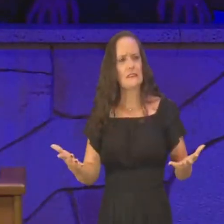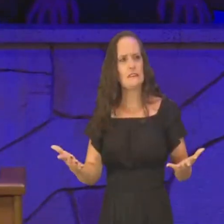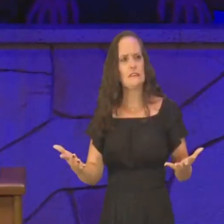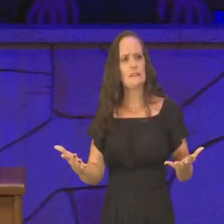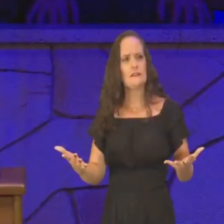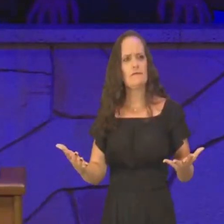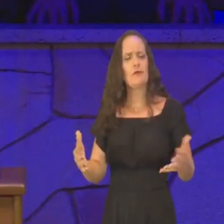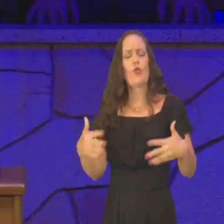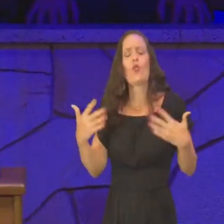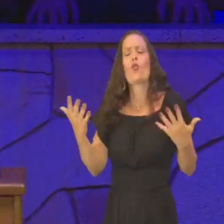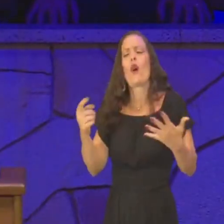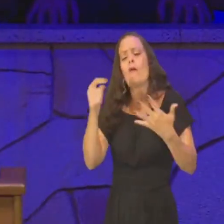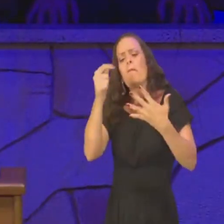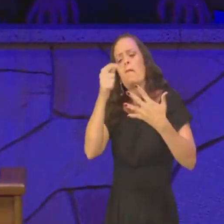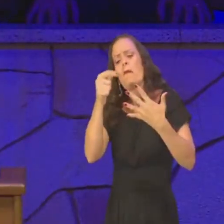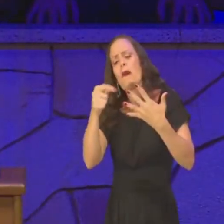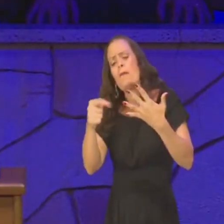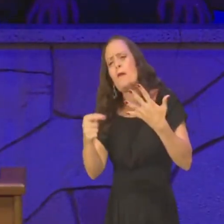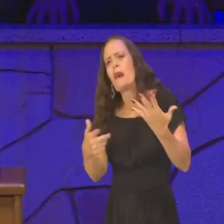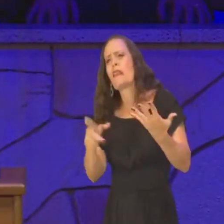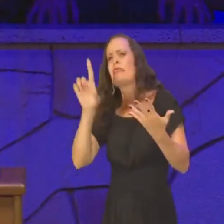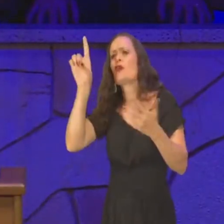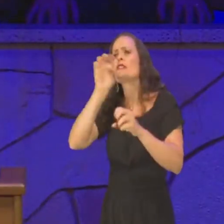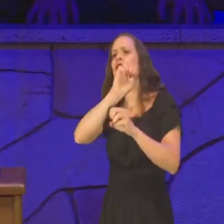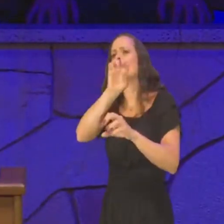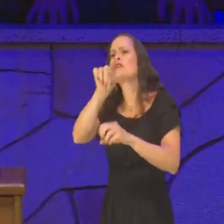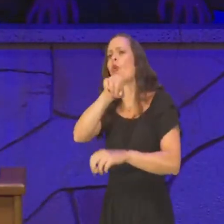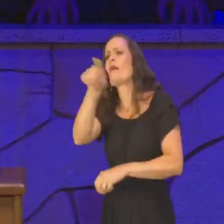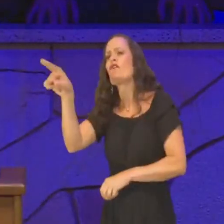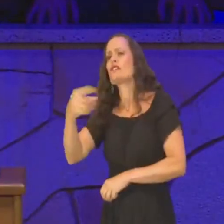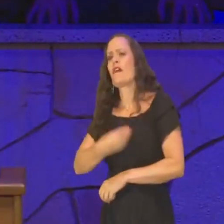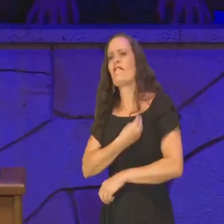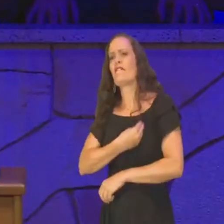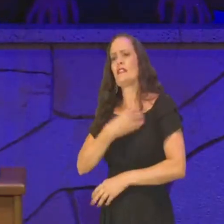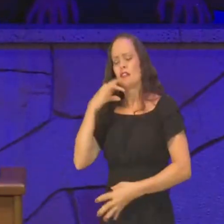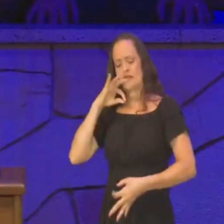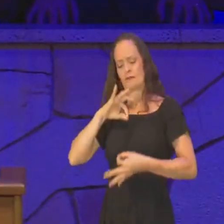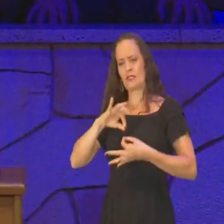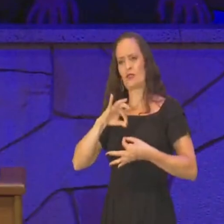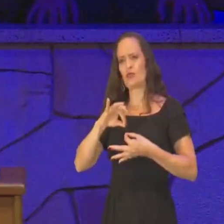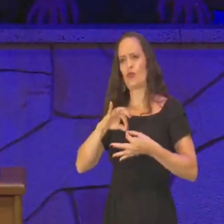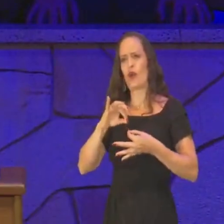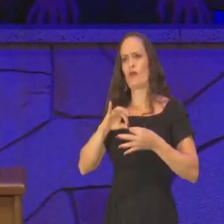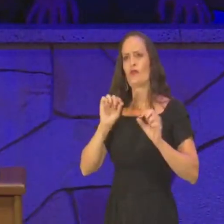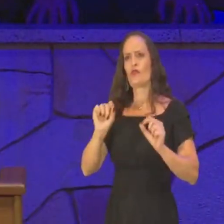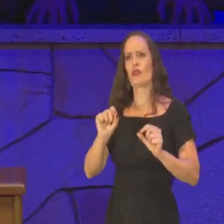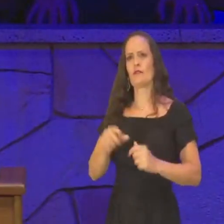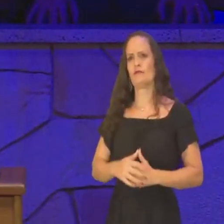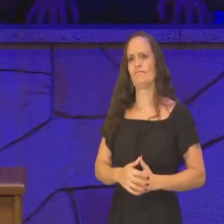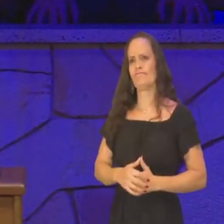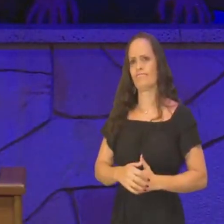Qual a disciplina espiritual foi deixada para trás, foi abandonada?